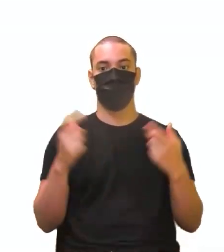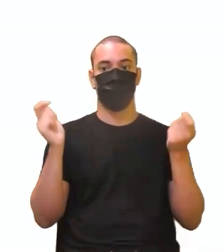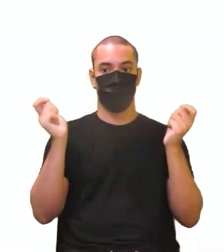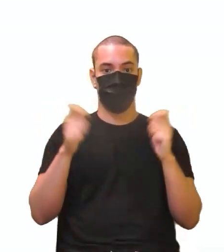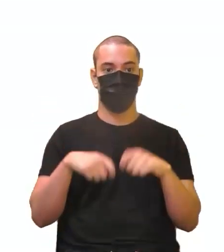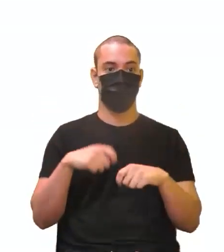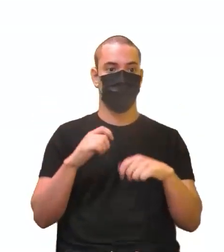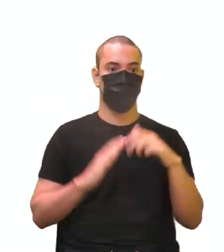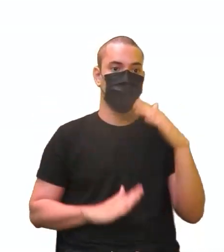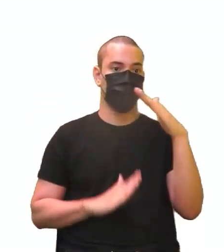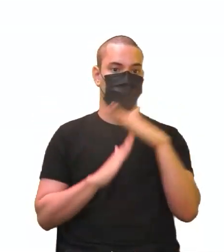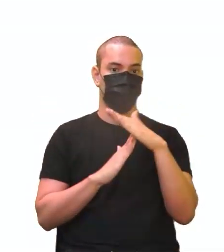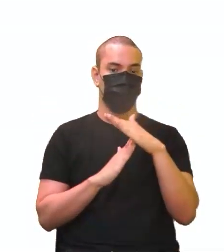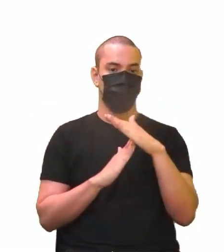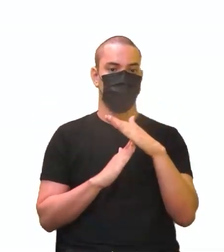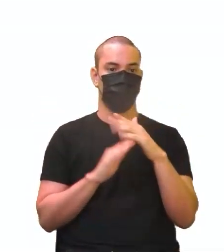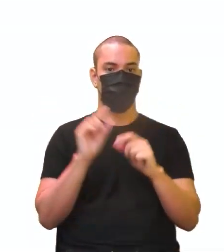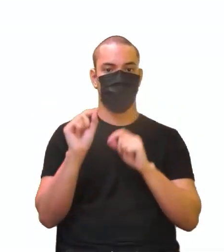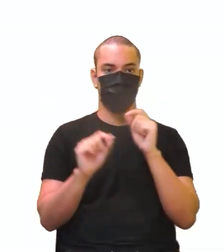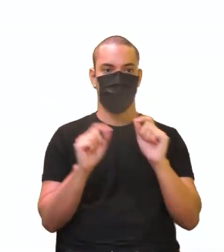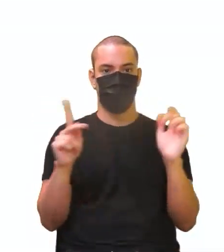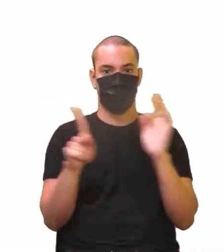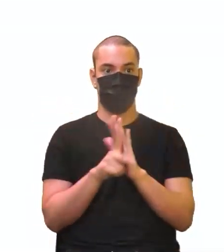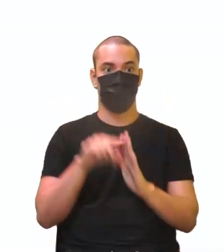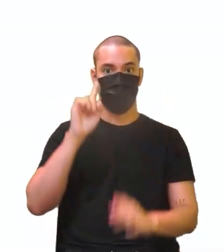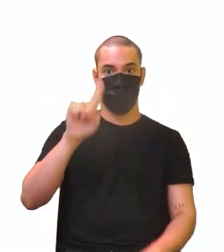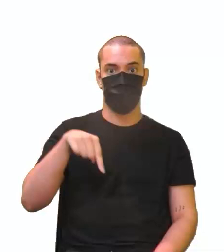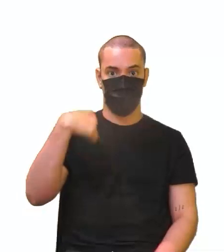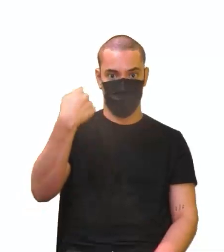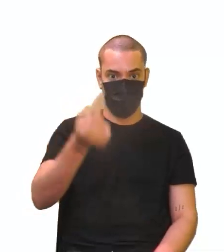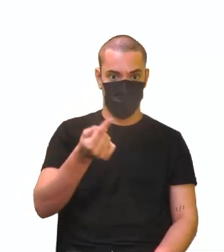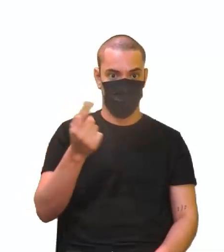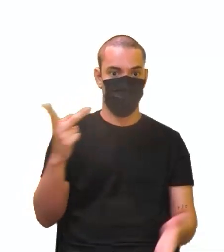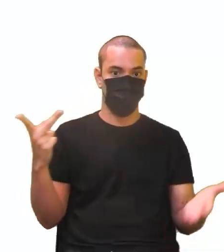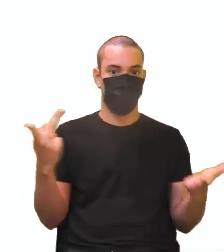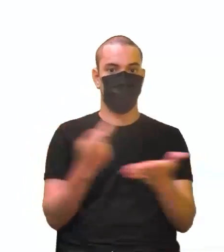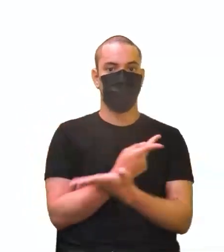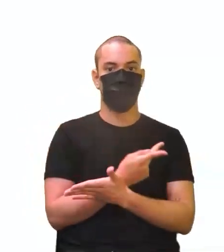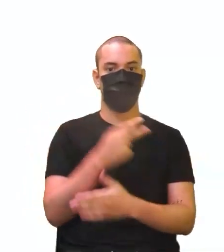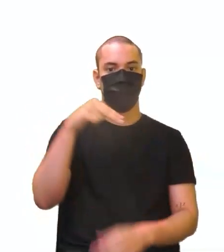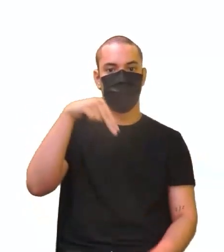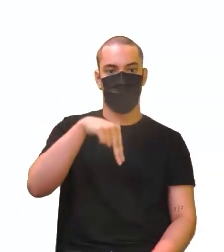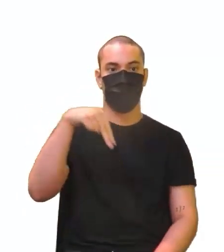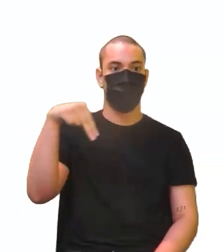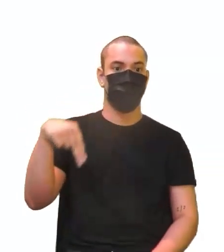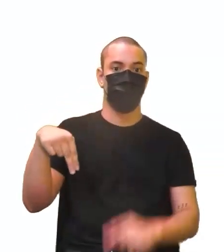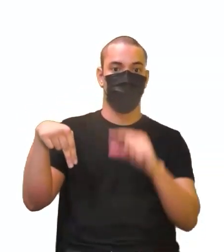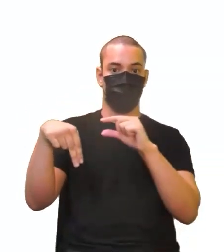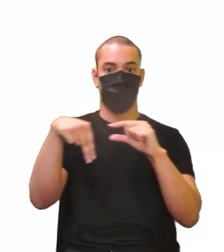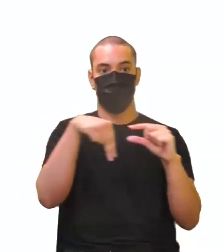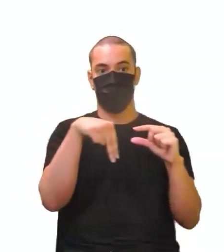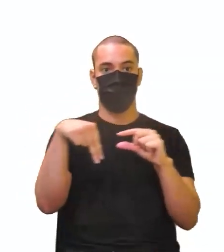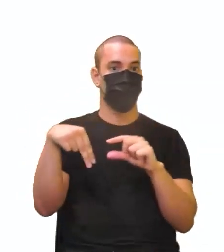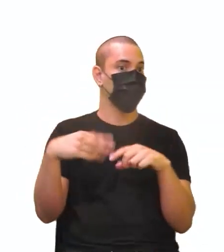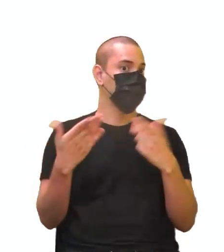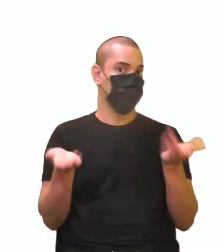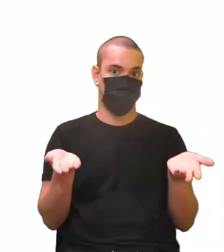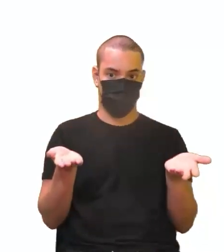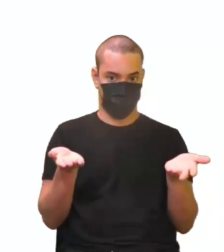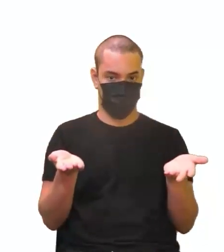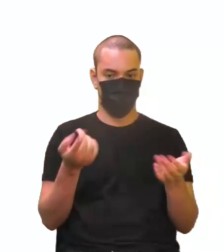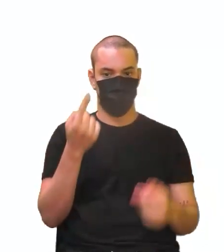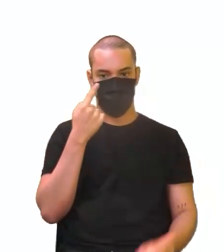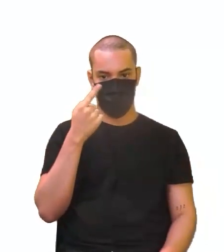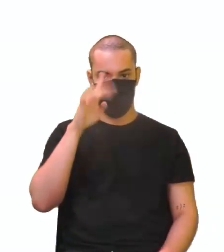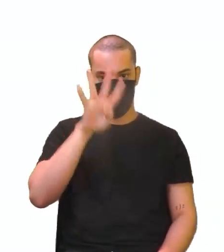de, no máximo... de, no próximo cruzamento, o descendente ser NN. Então, olha lá. Vamos lá